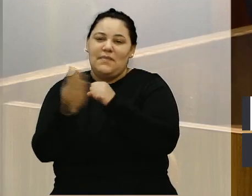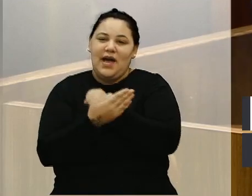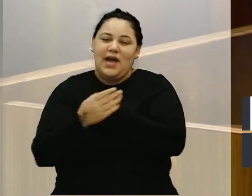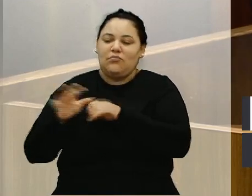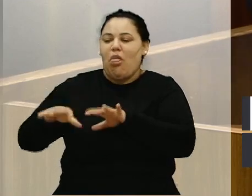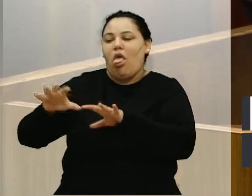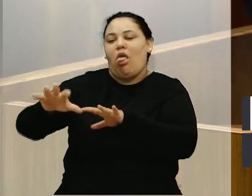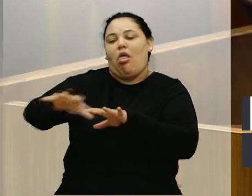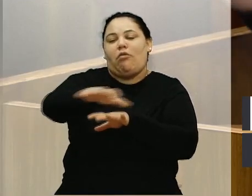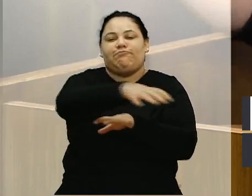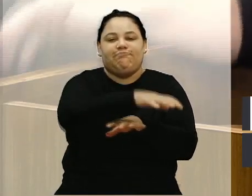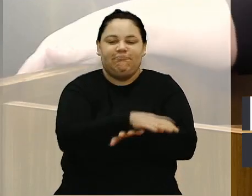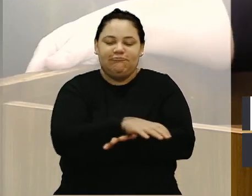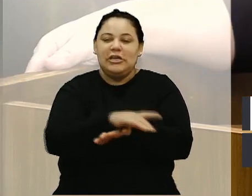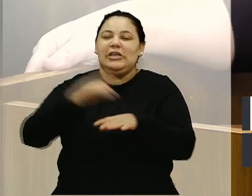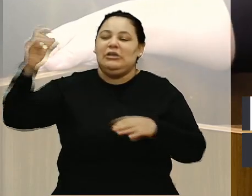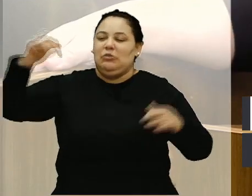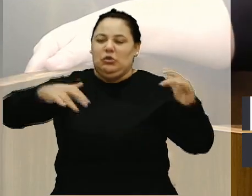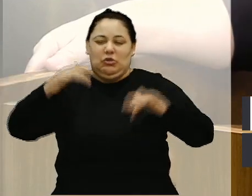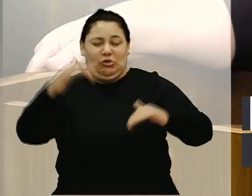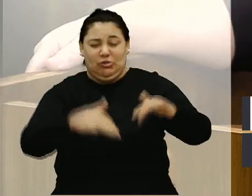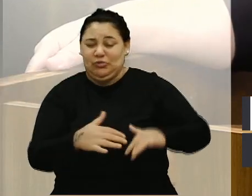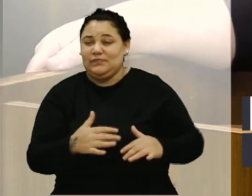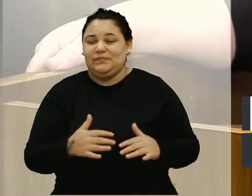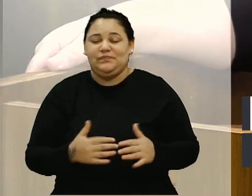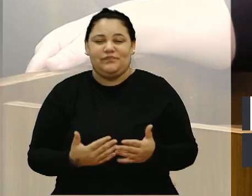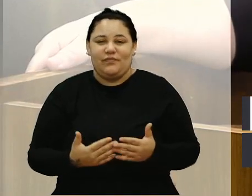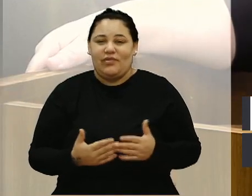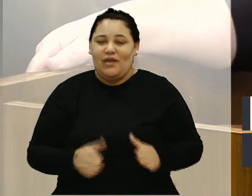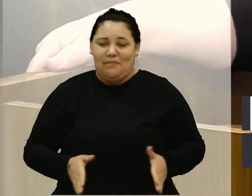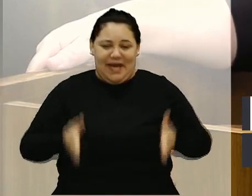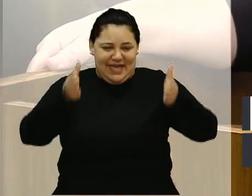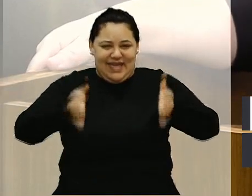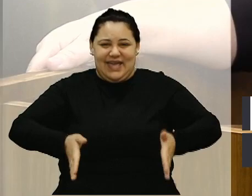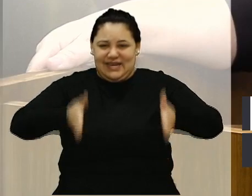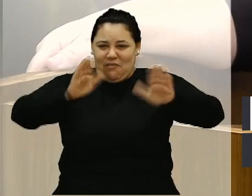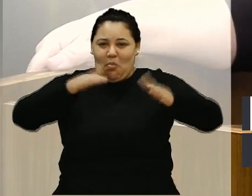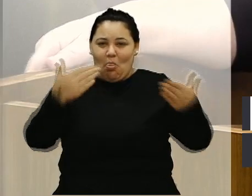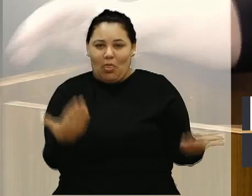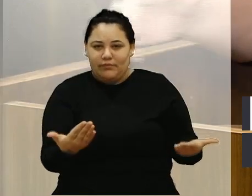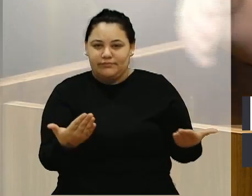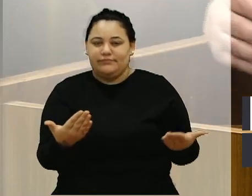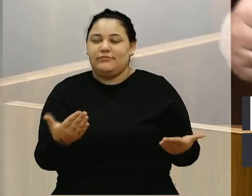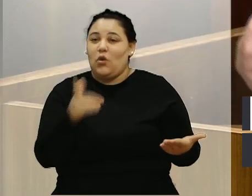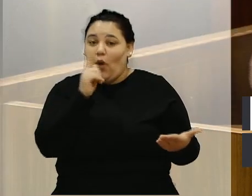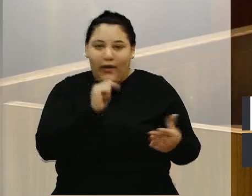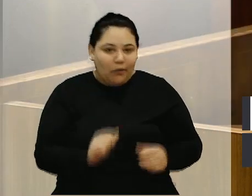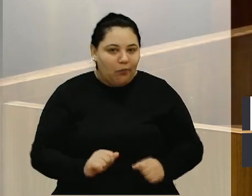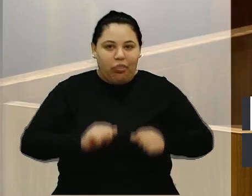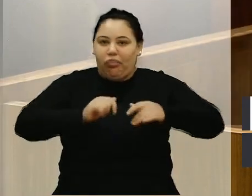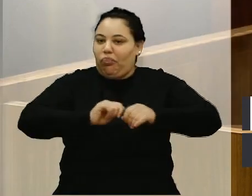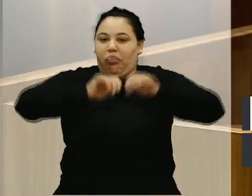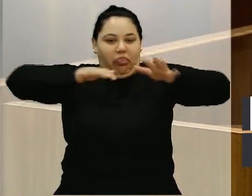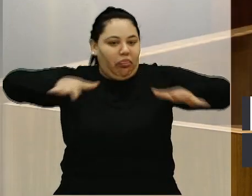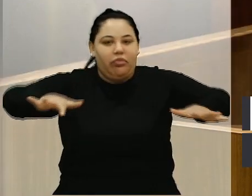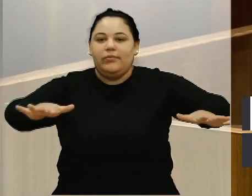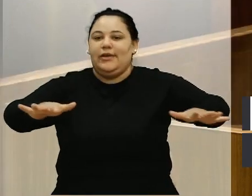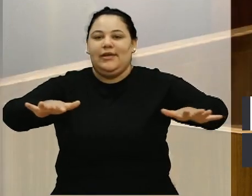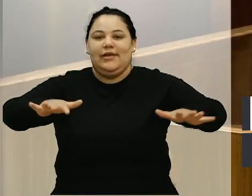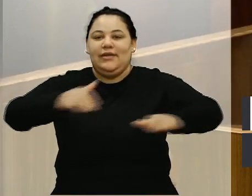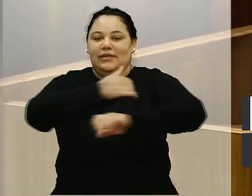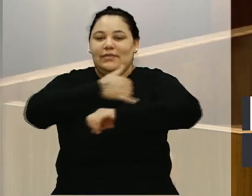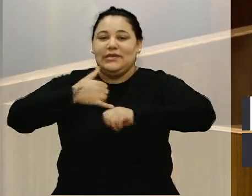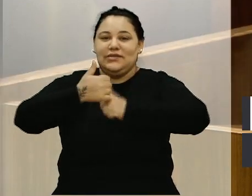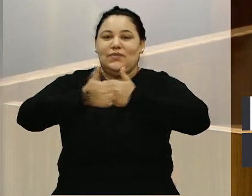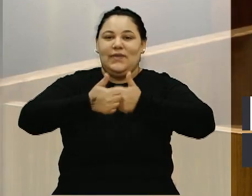enfim, aonde caiu diversas barreiras. Ele trocou de rumo ali o leito. Ele tá passando bem próximo.